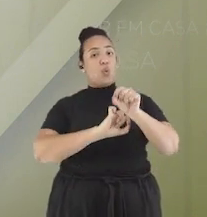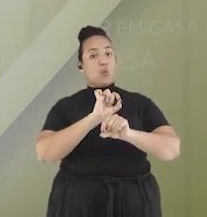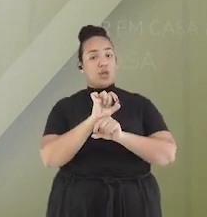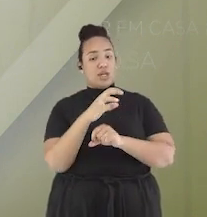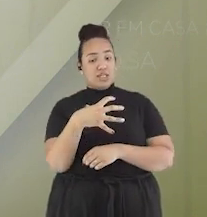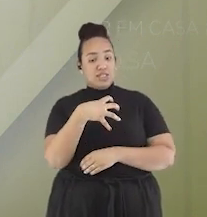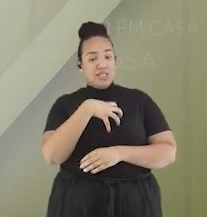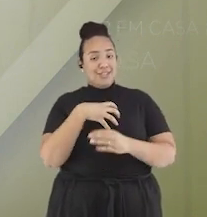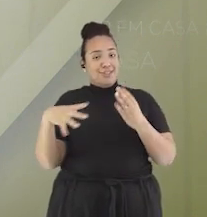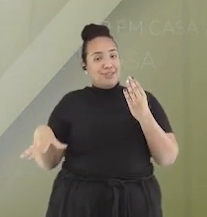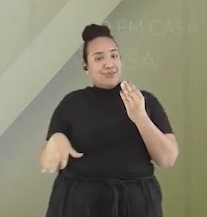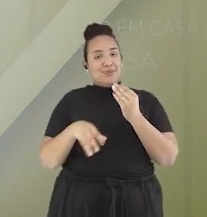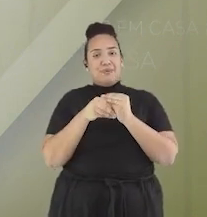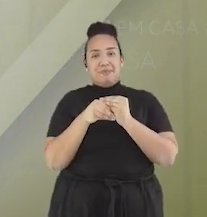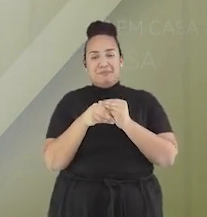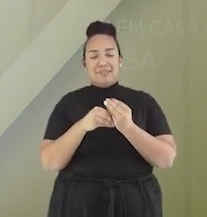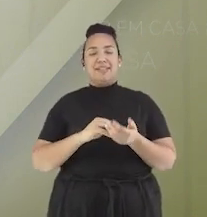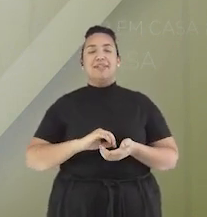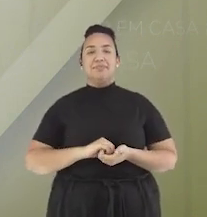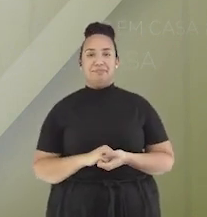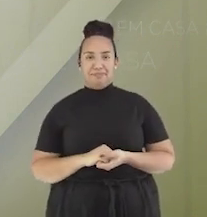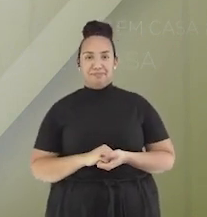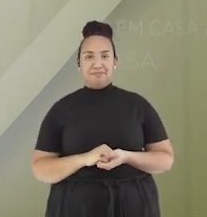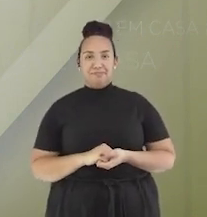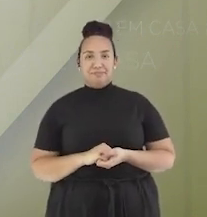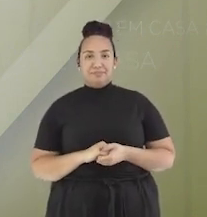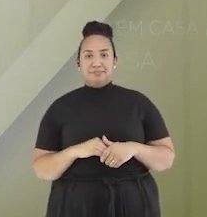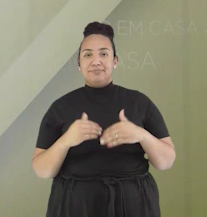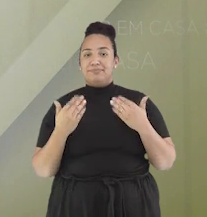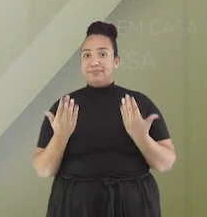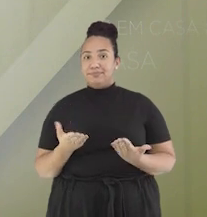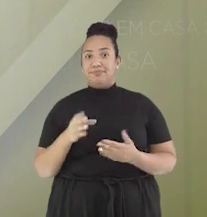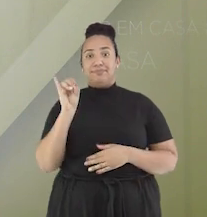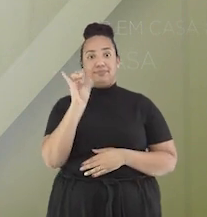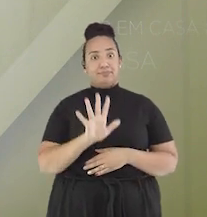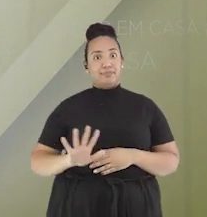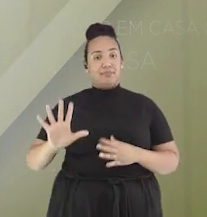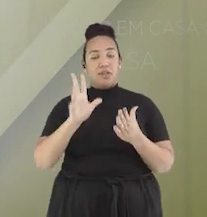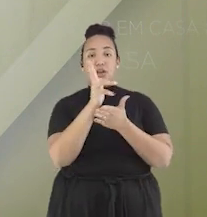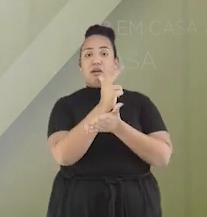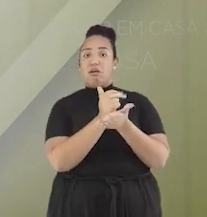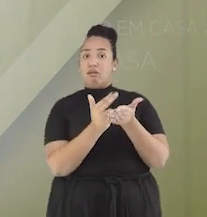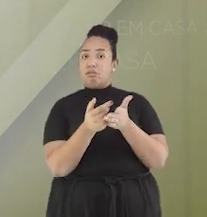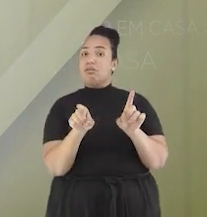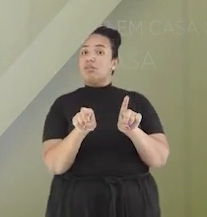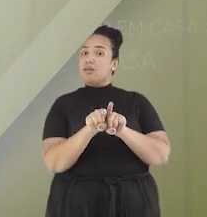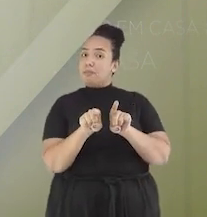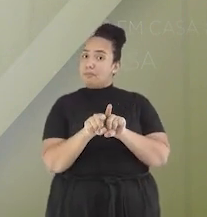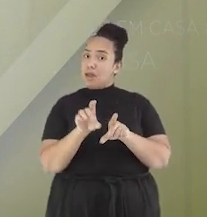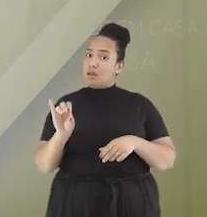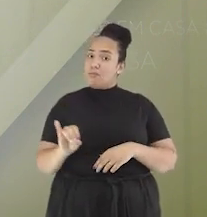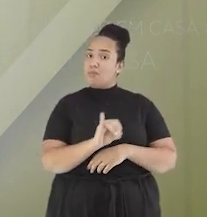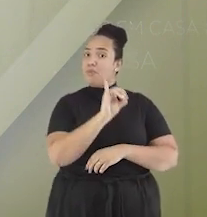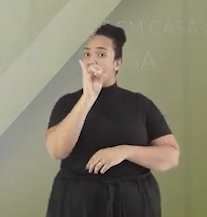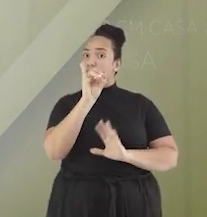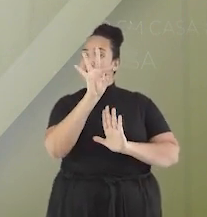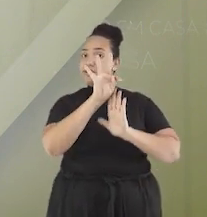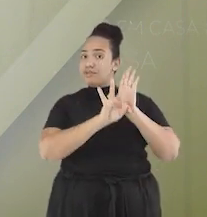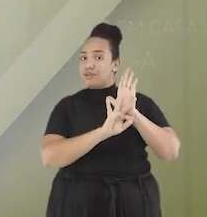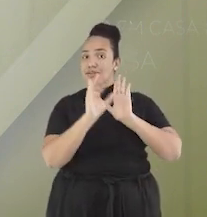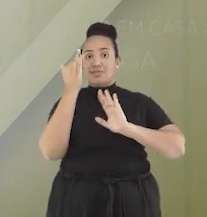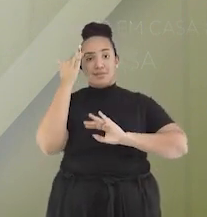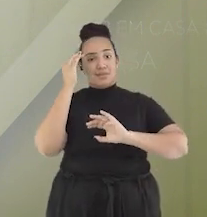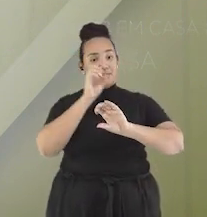mas sim complementar o sentido dele. As formas visuais também ocupam um lugar muito importante